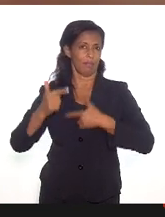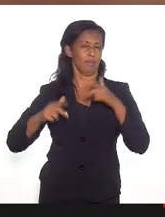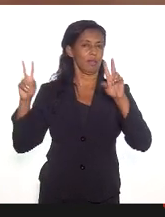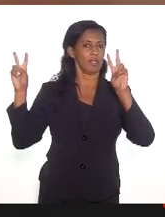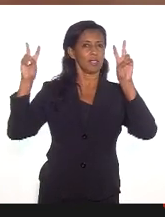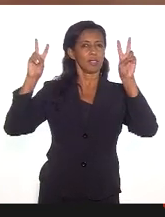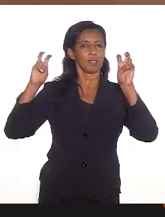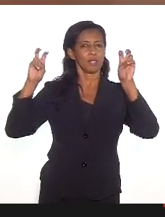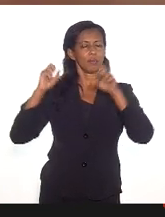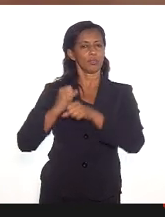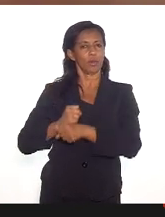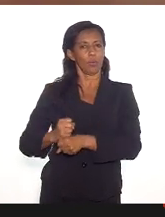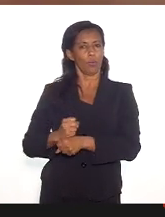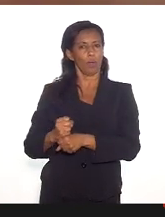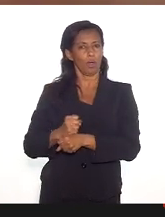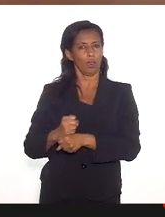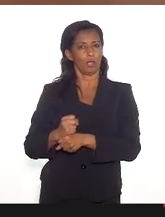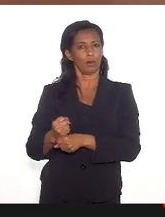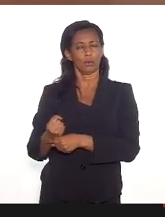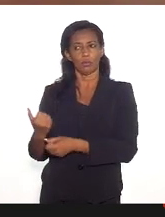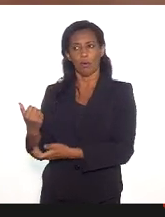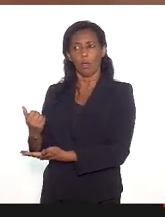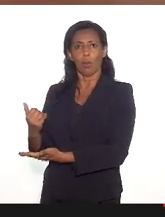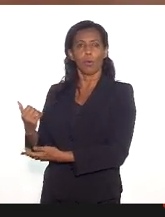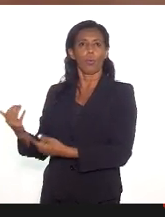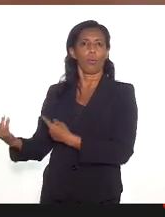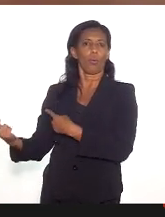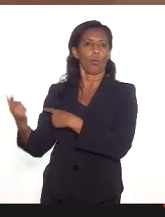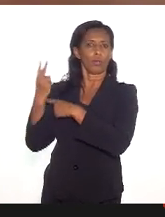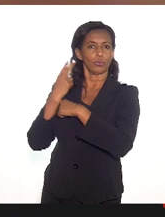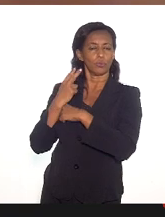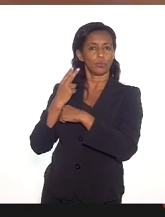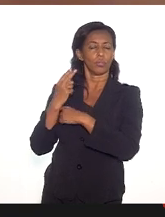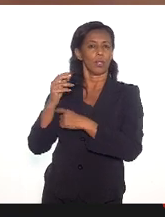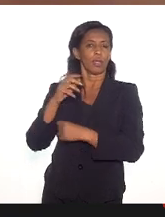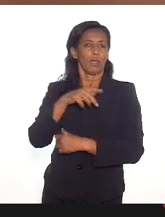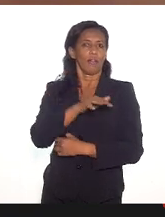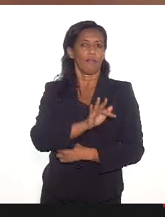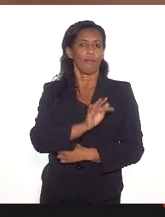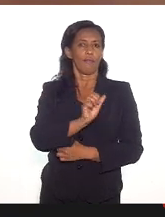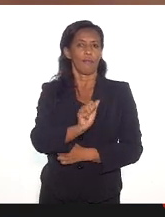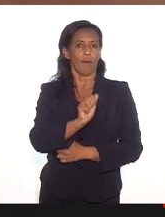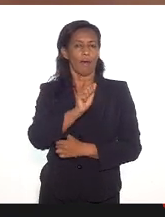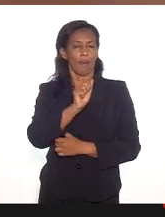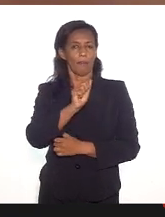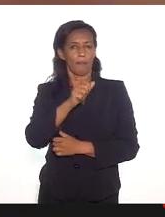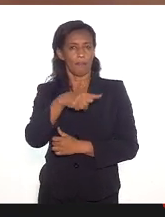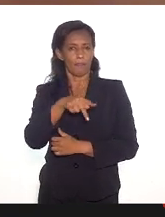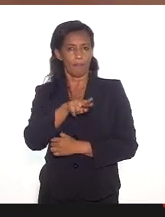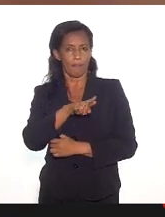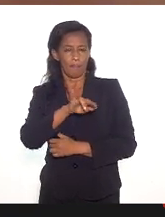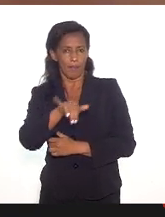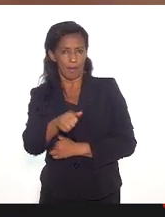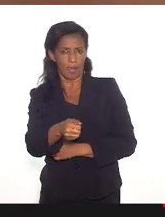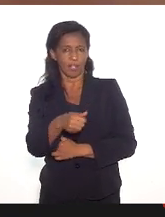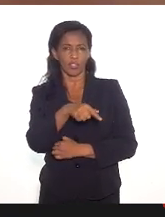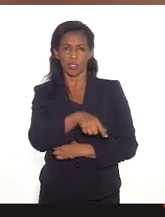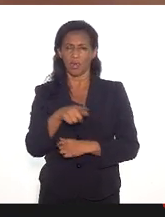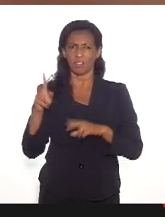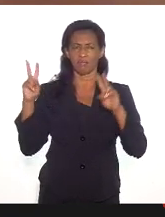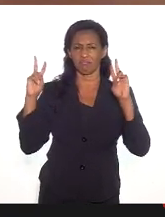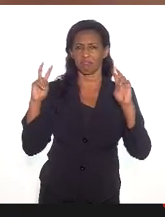alguns anos, com o apoio da FAPERJ. E esse assunto,